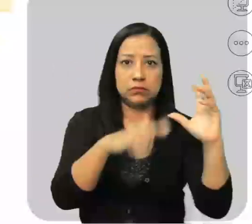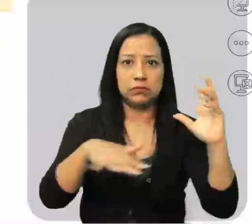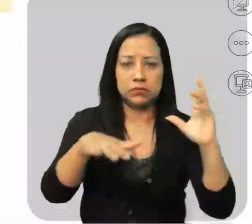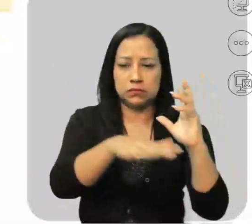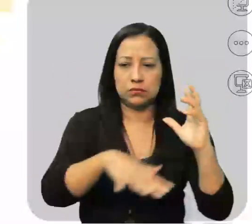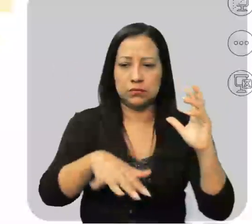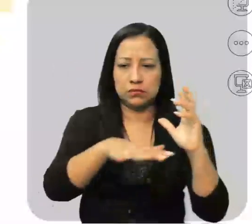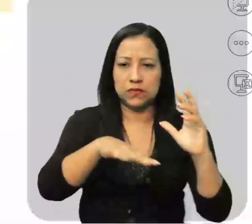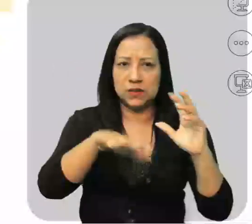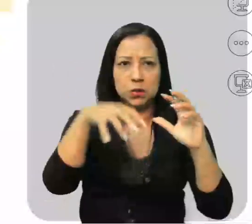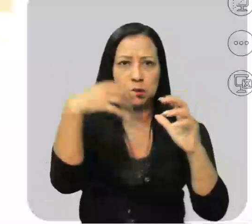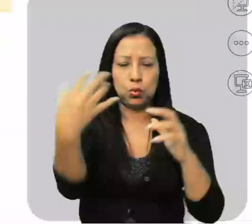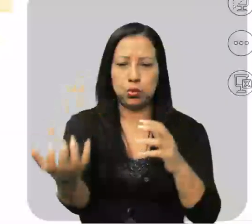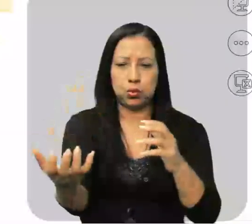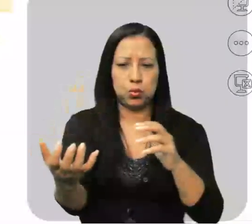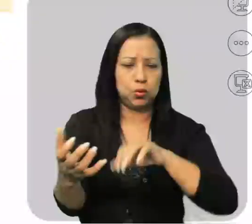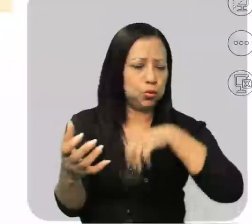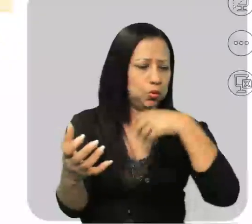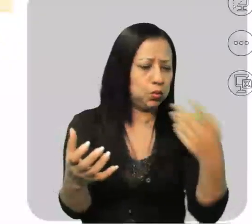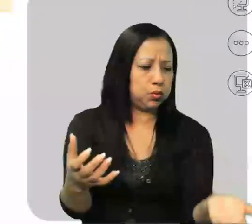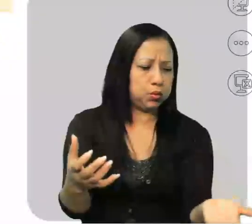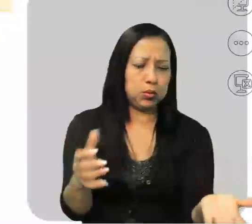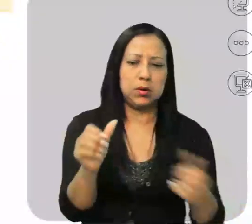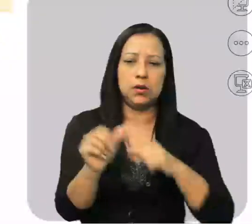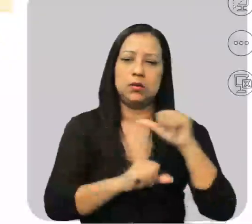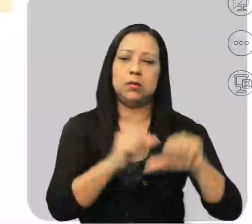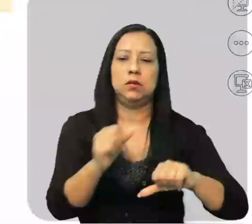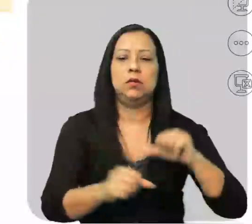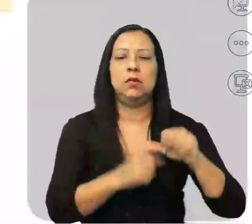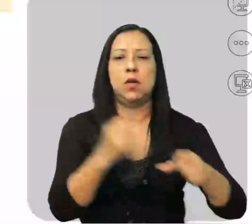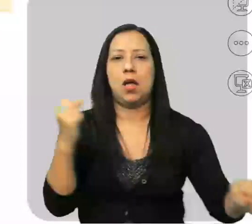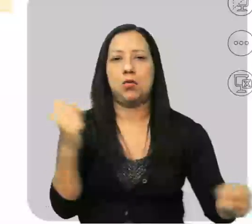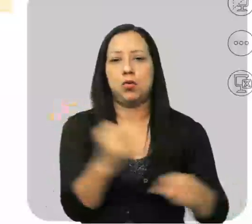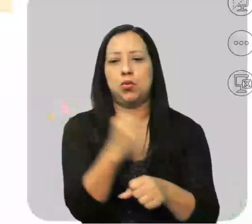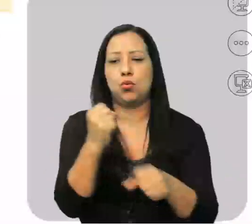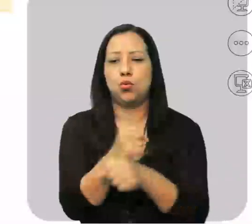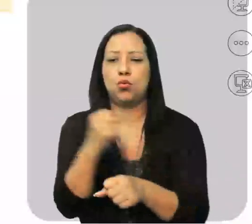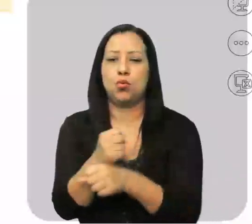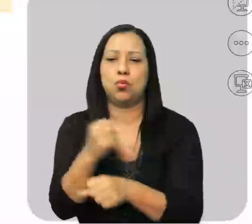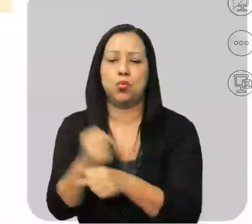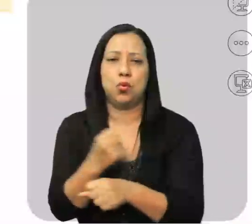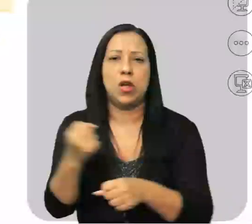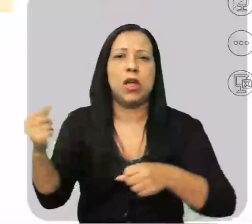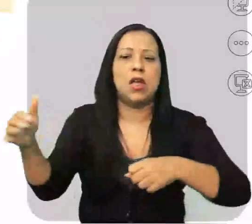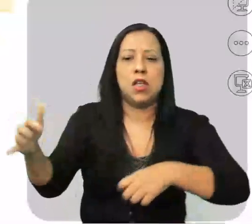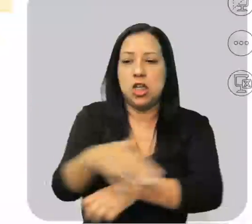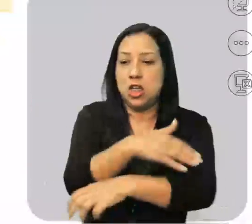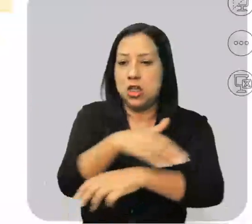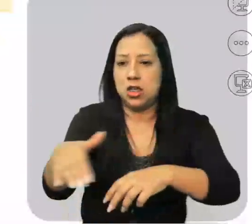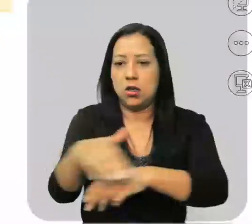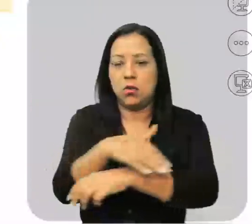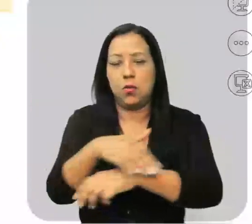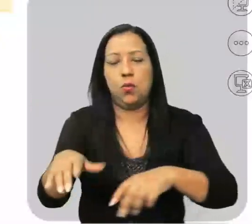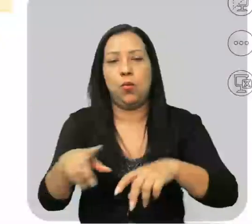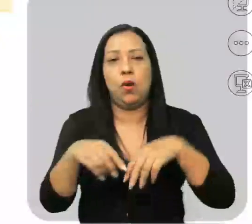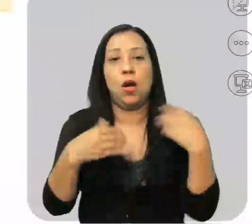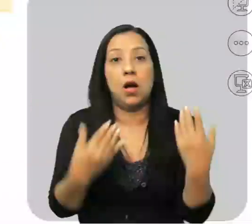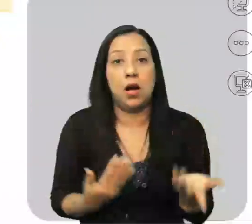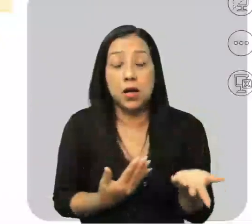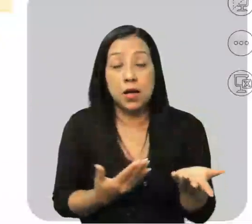destruídas. Para quê, professor? Para dar lugar às vias pavimentadas e às construções.